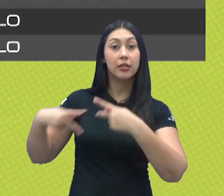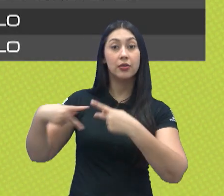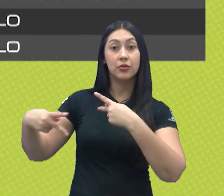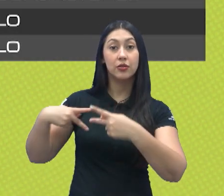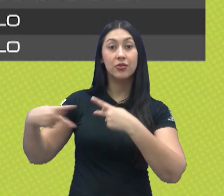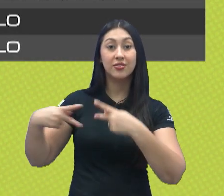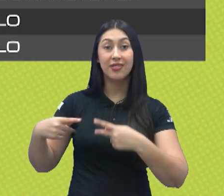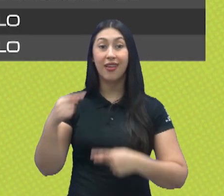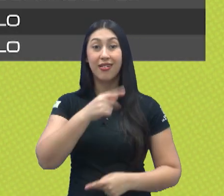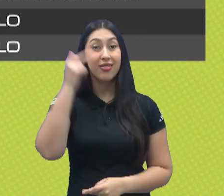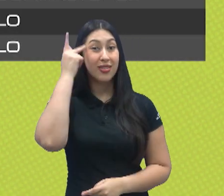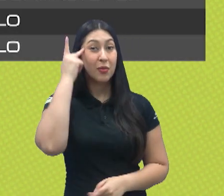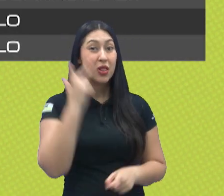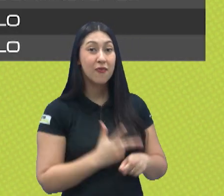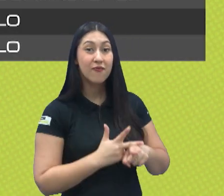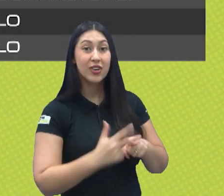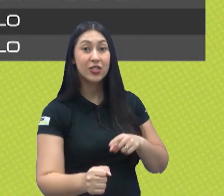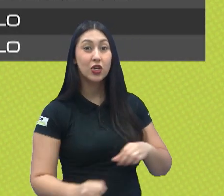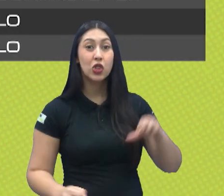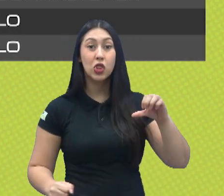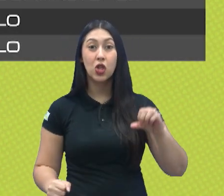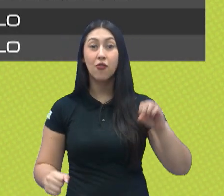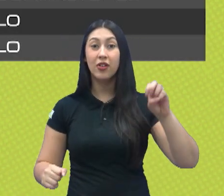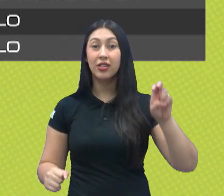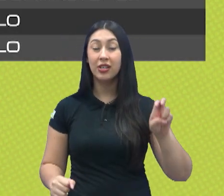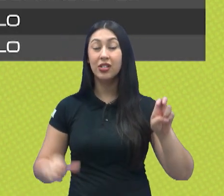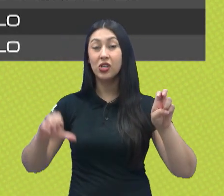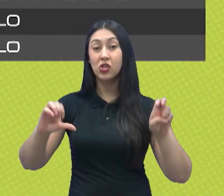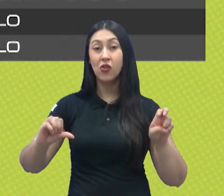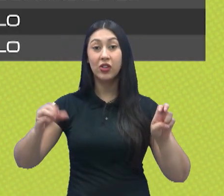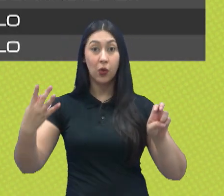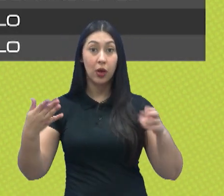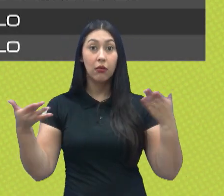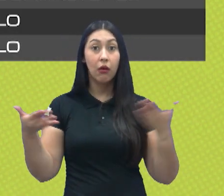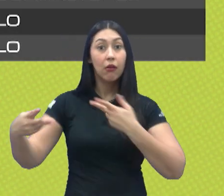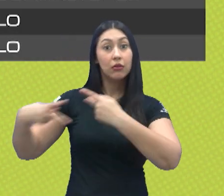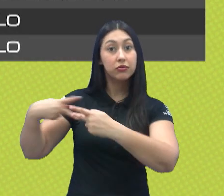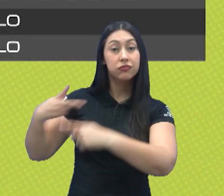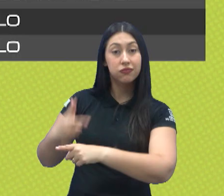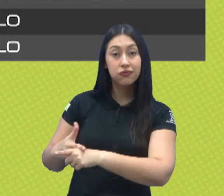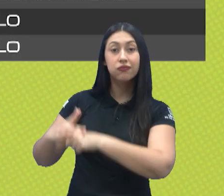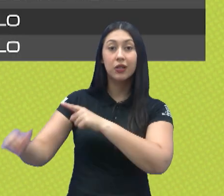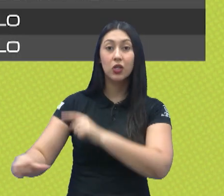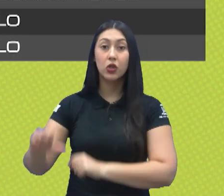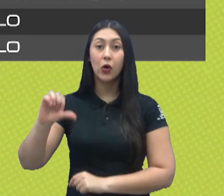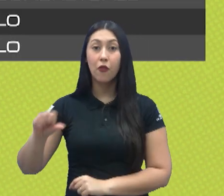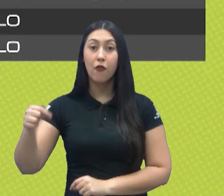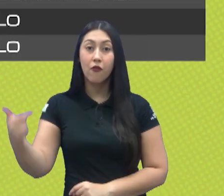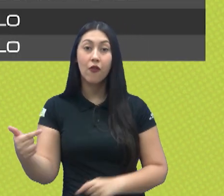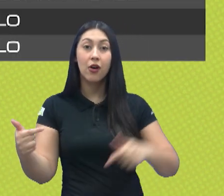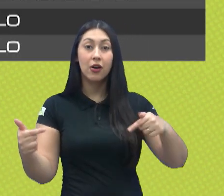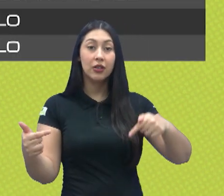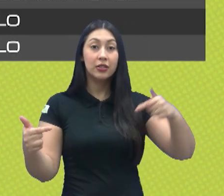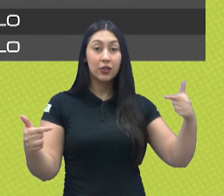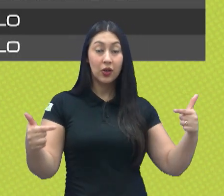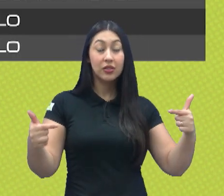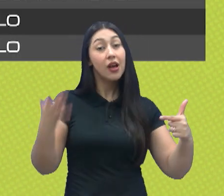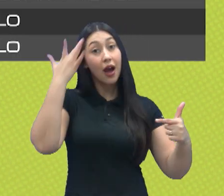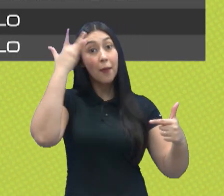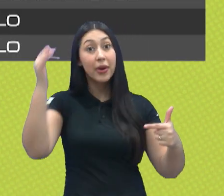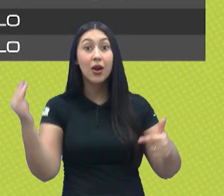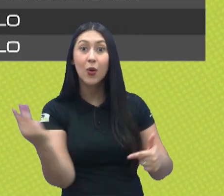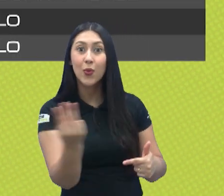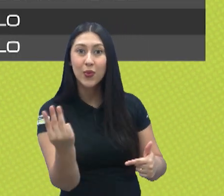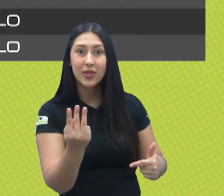apertado 95-94. Ontem o São José devolveu lá em São Paulo 92-72. Amanhã o terceiro jogo